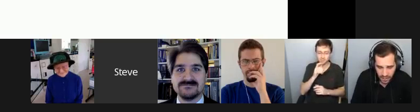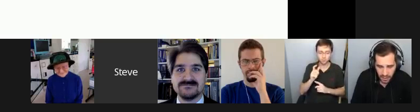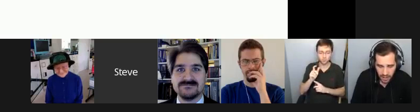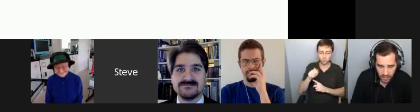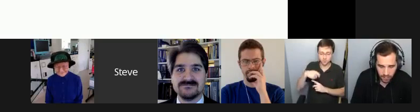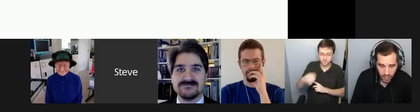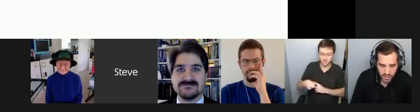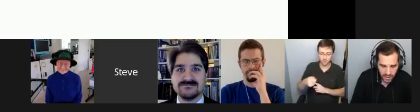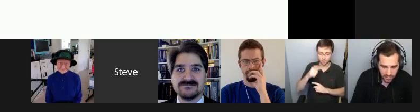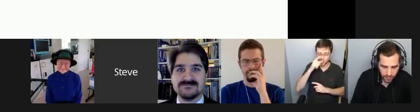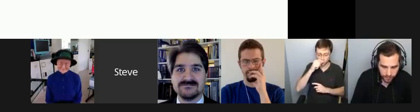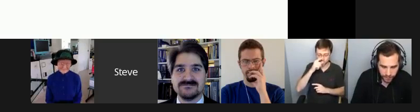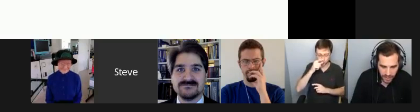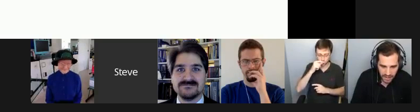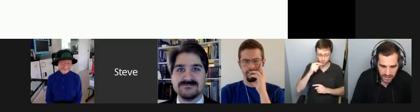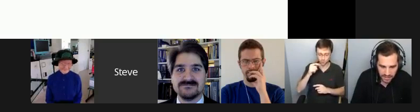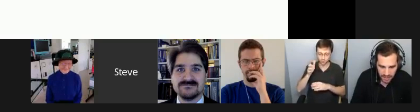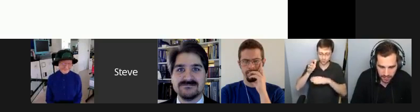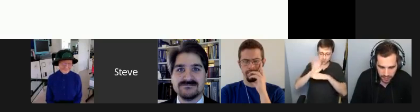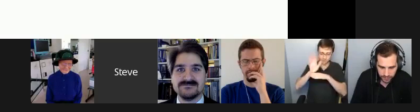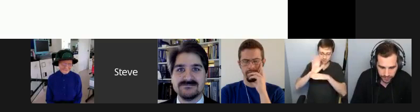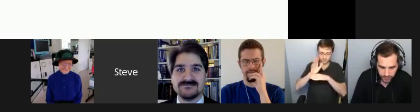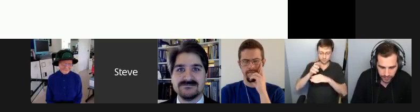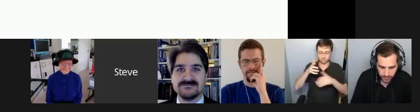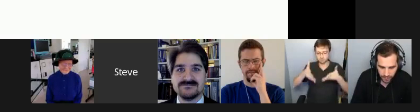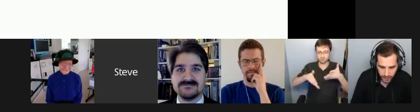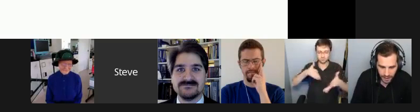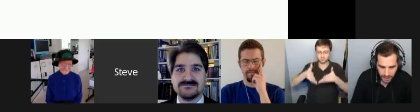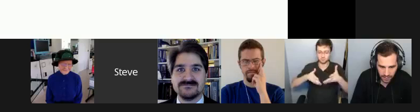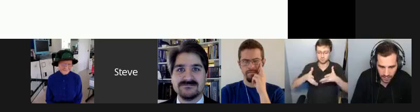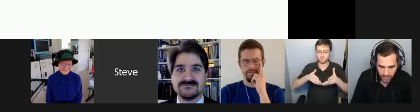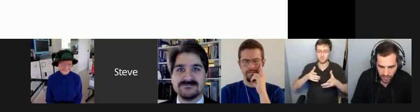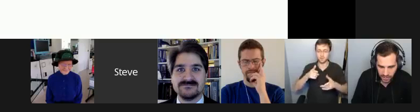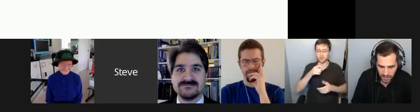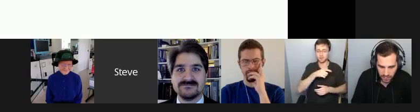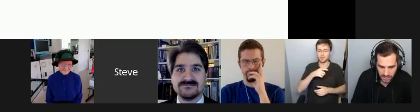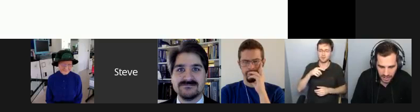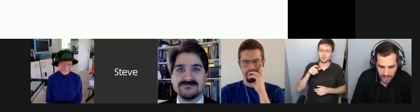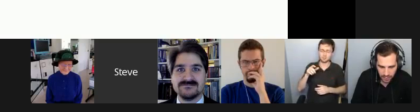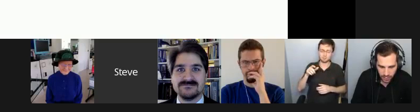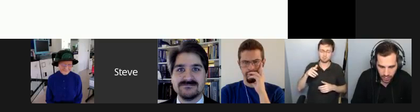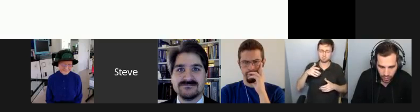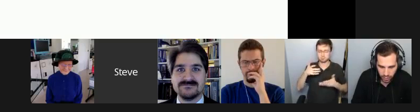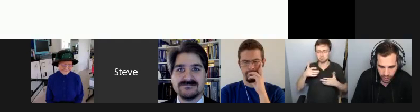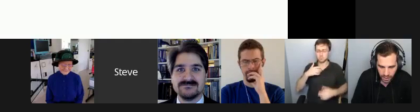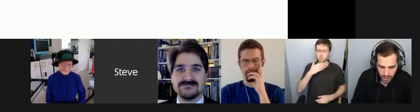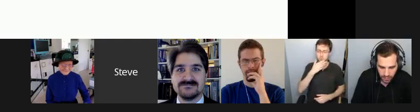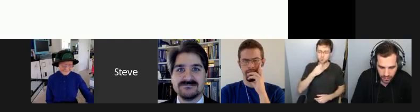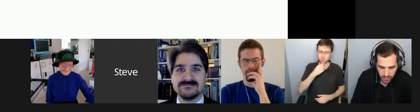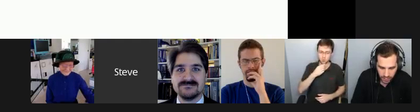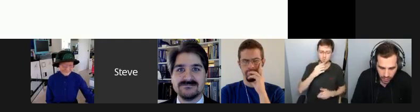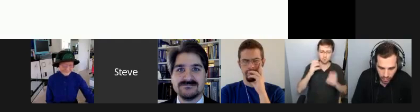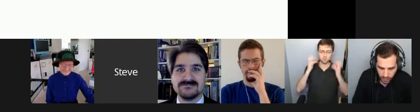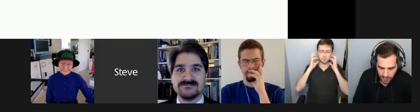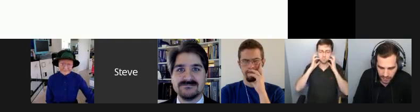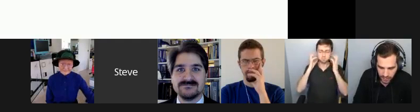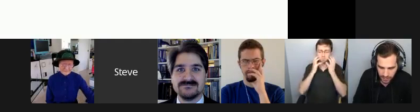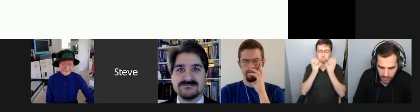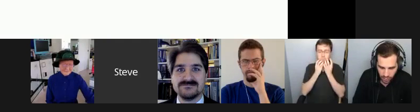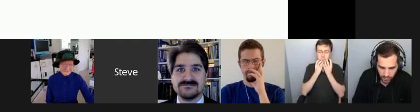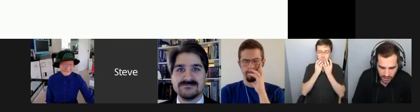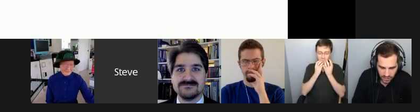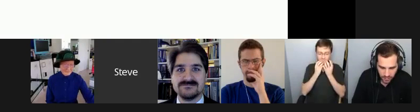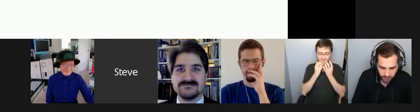sujeitos, mostrando esse exemplo. Né? Então nós tínhamos ali o sinalizador, o Bruno Ramos, como eu